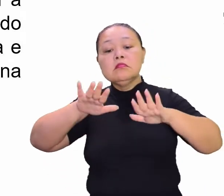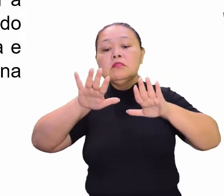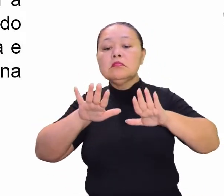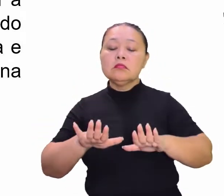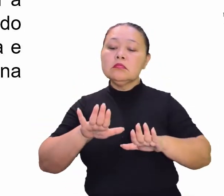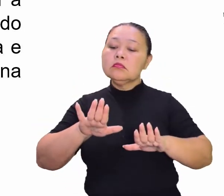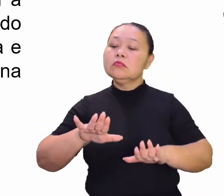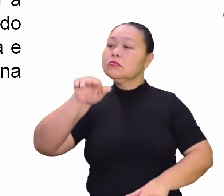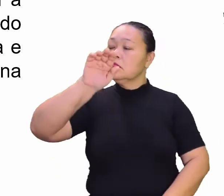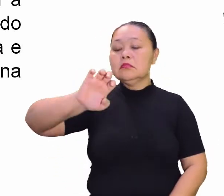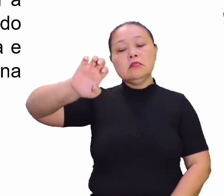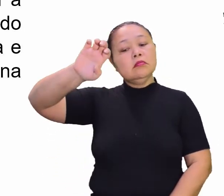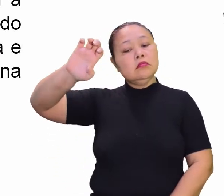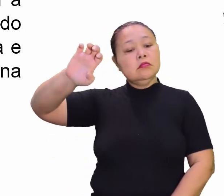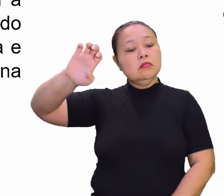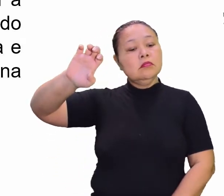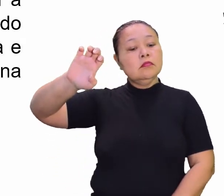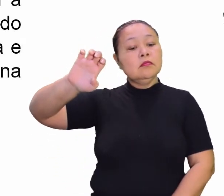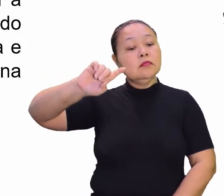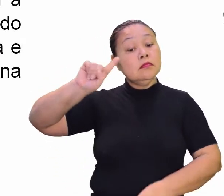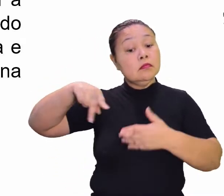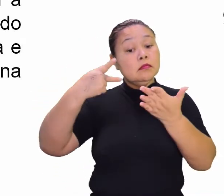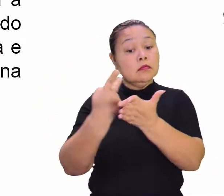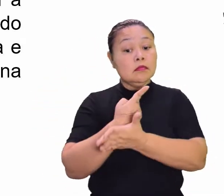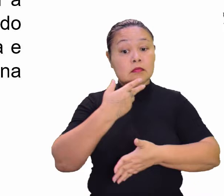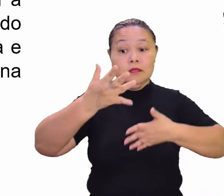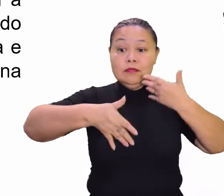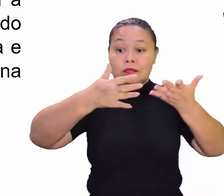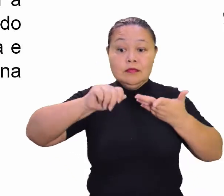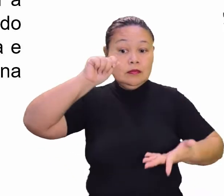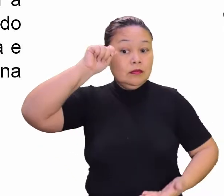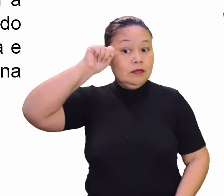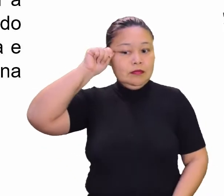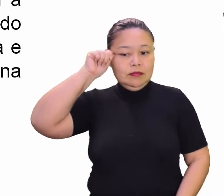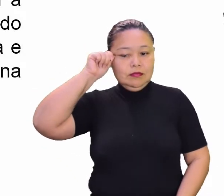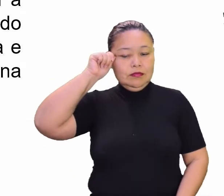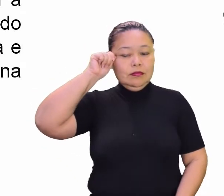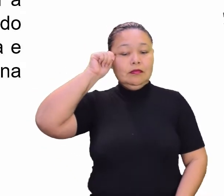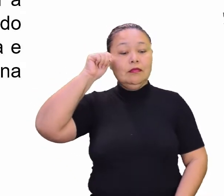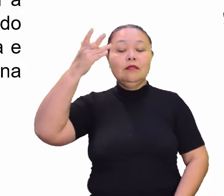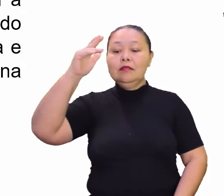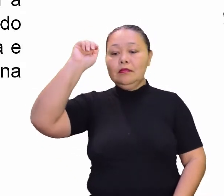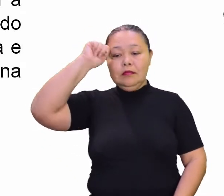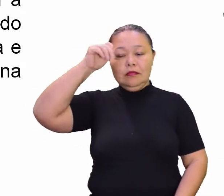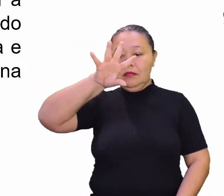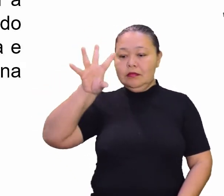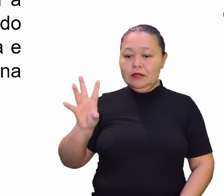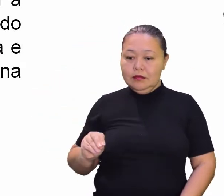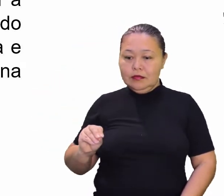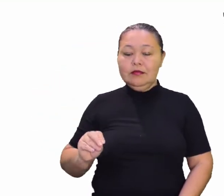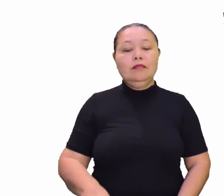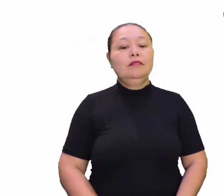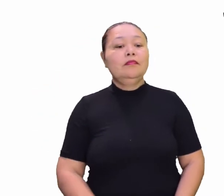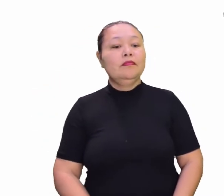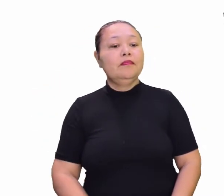quietude estagnante na Europa e dos acontecimentos empolgantes na Ásia e na